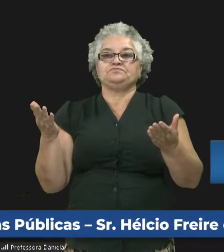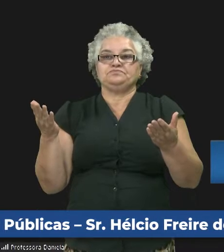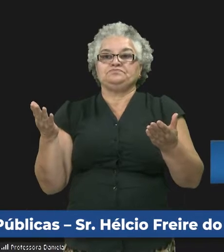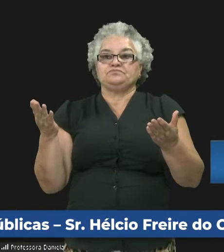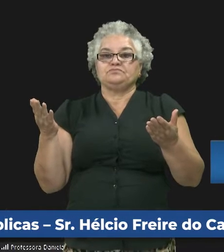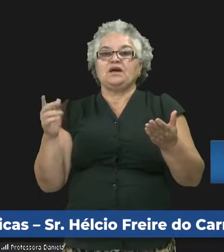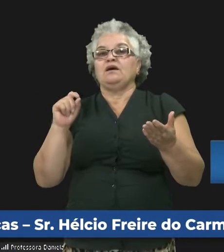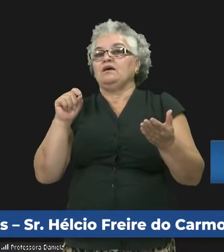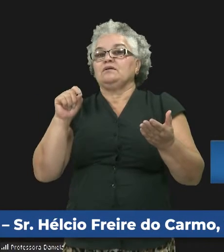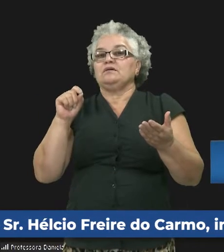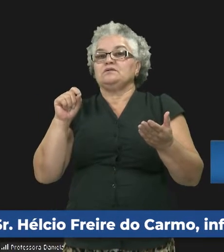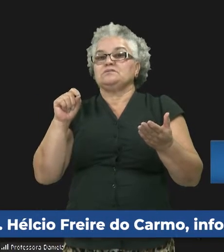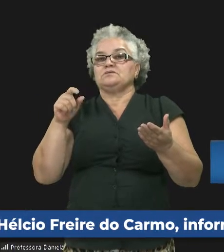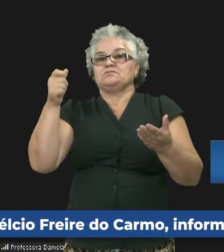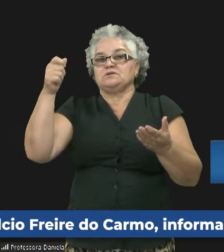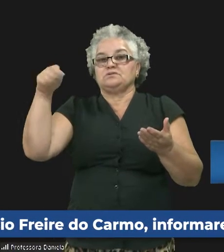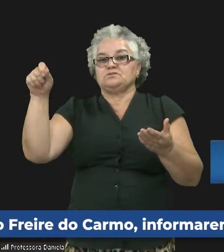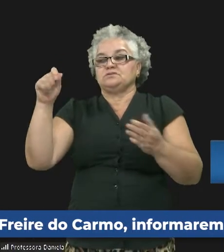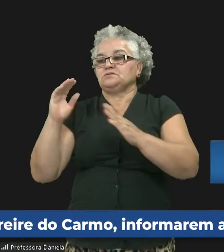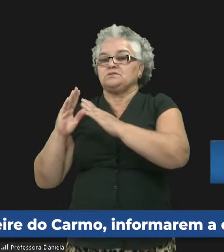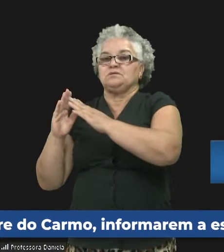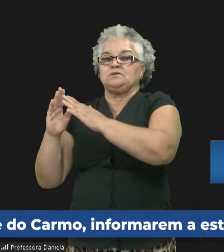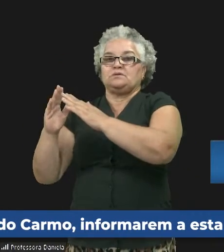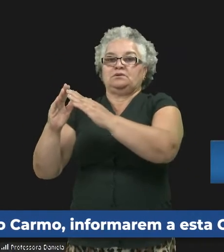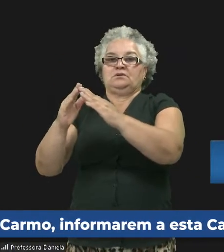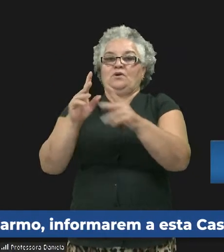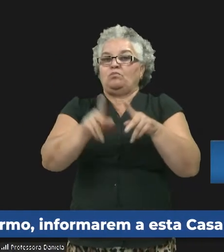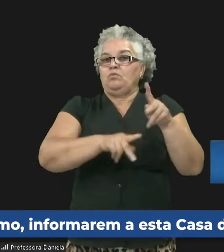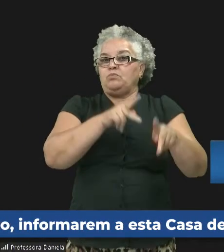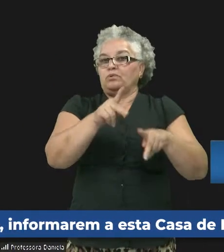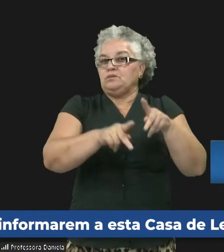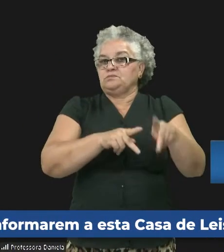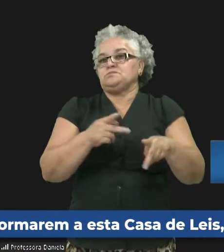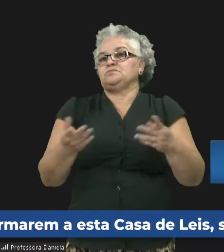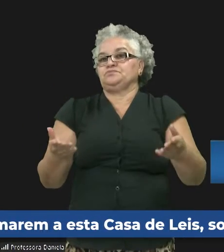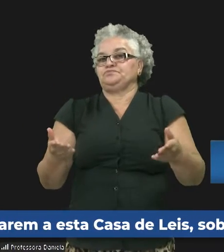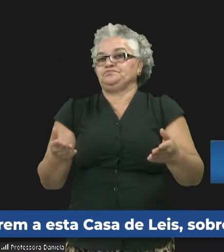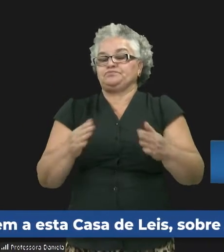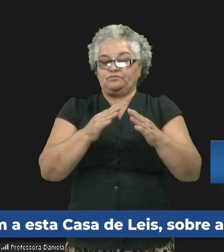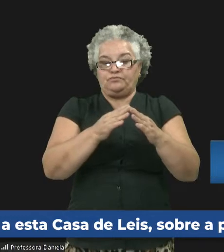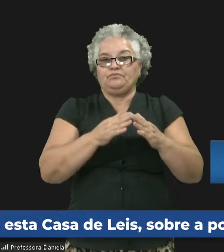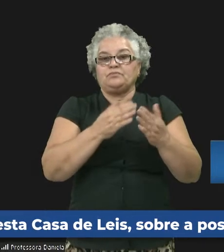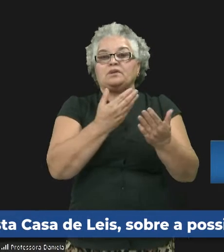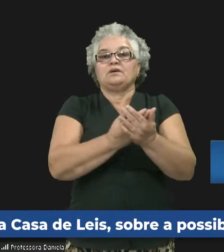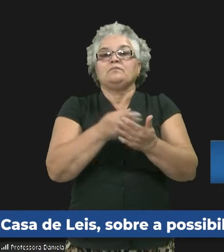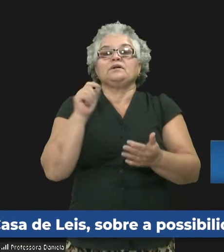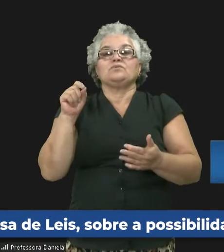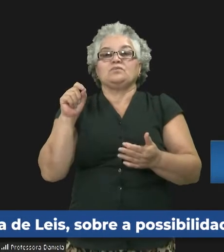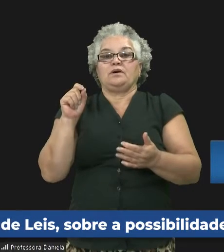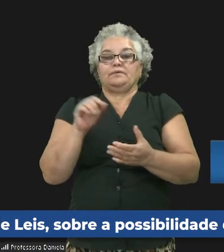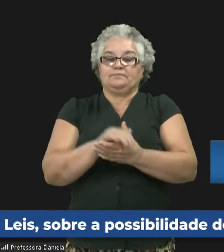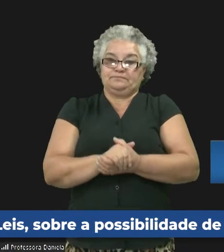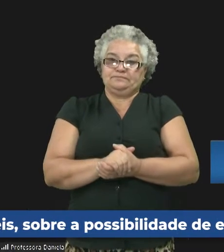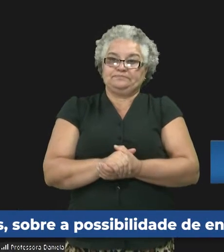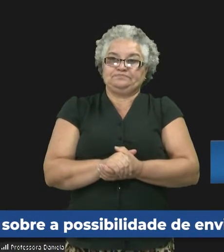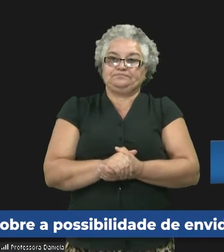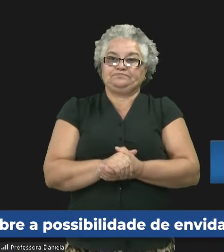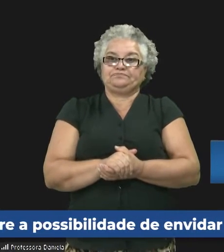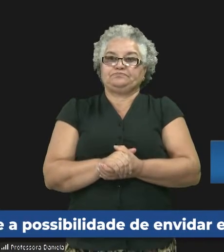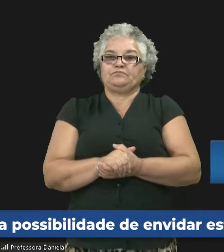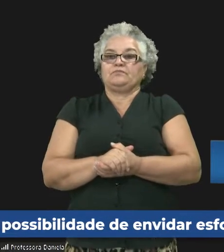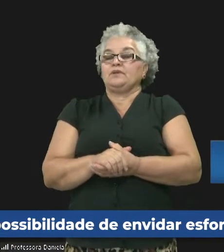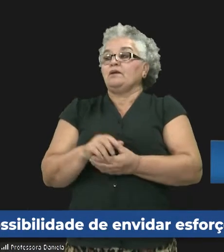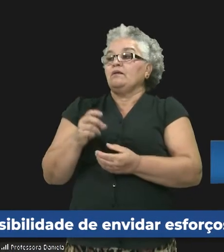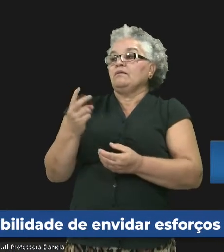são os representantes, na verdade, genuínos do povo. E este requerimento, ele teve ali a procura da